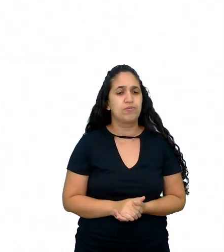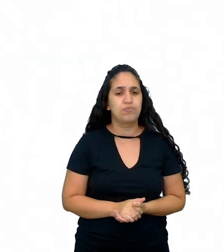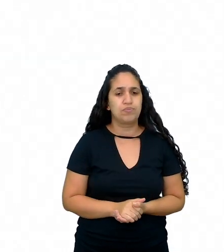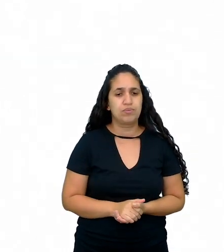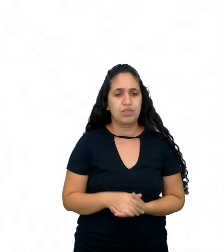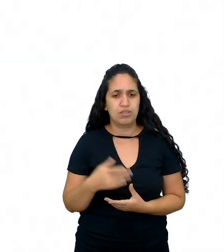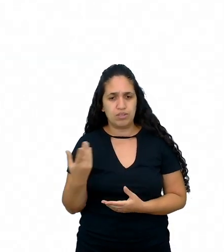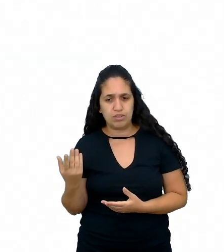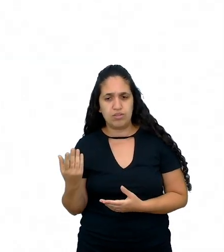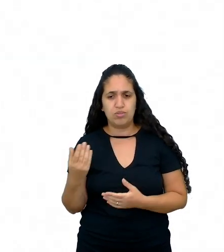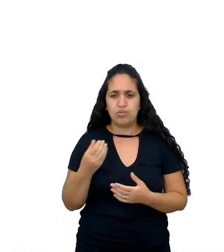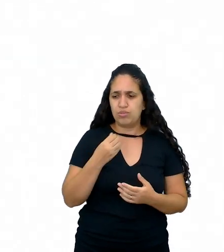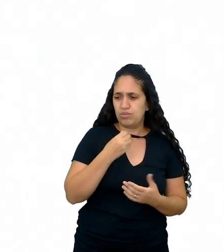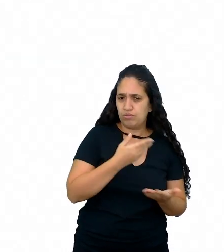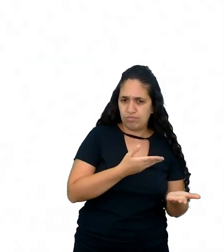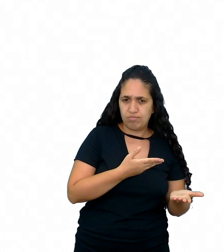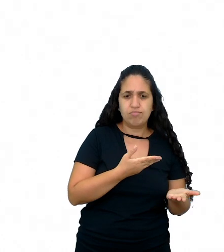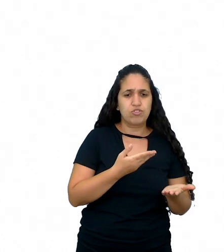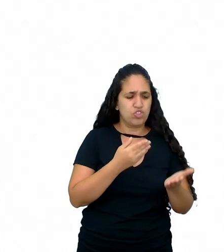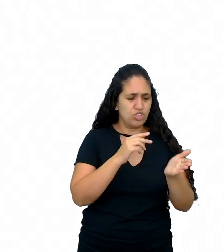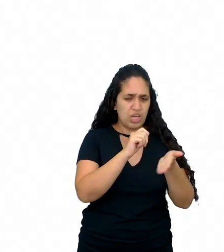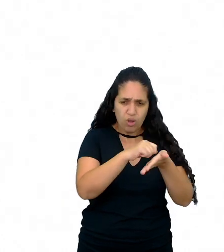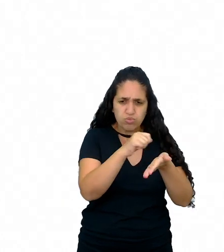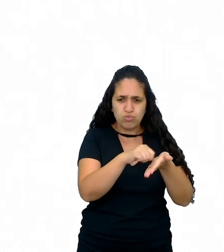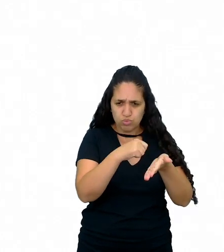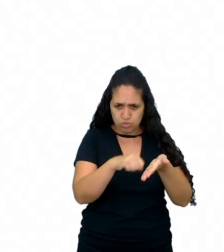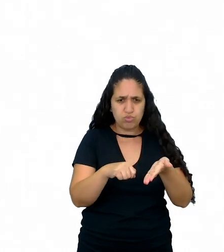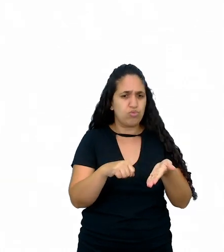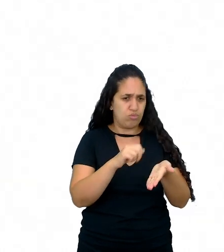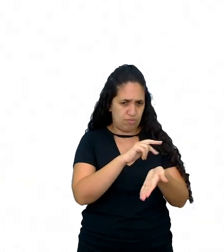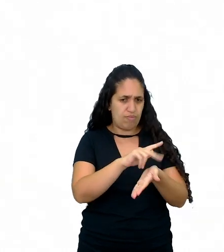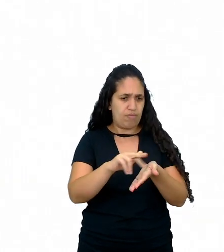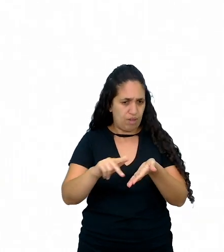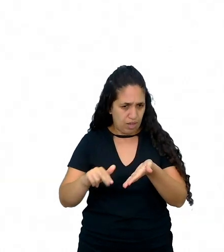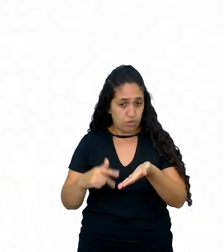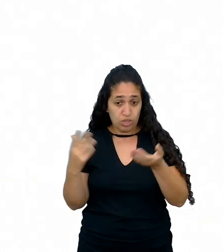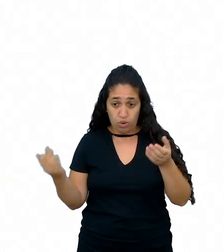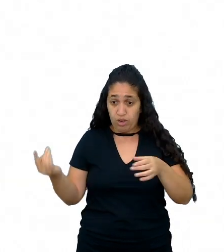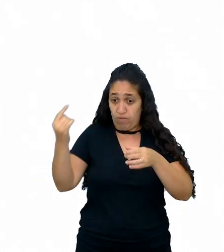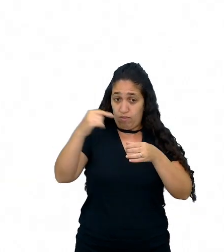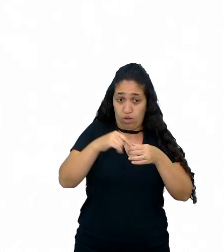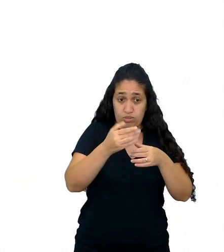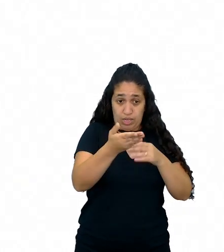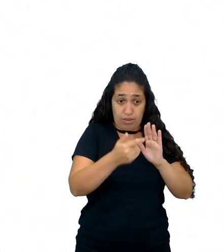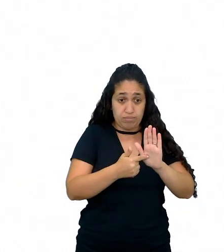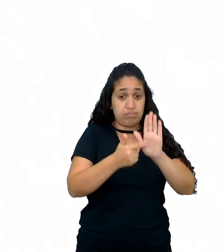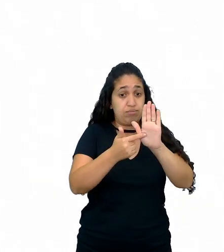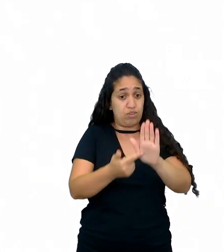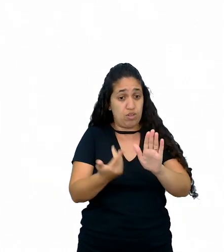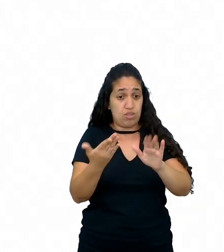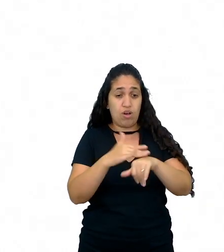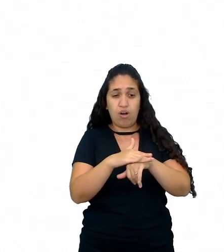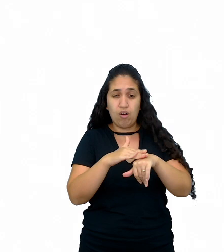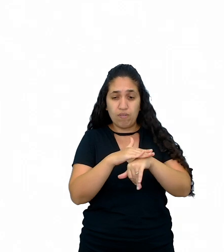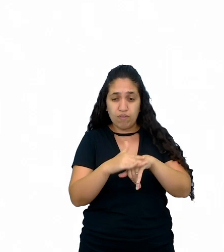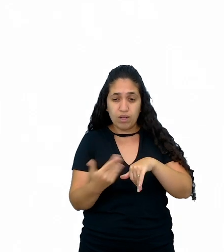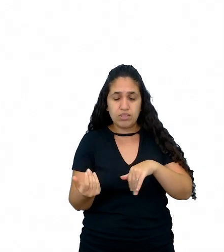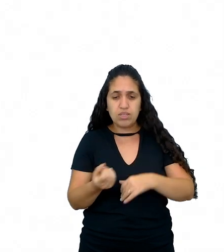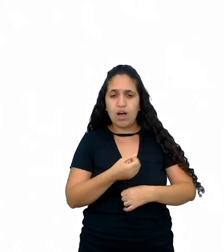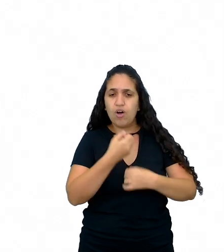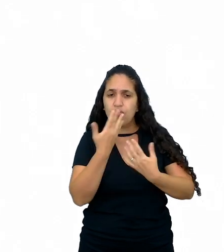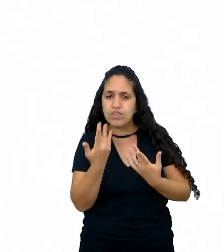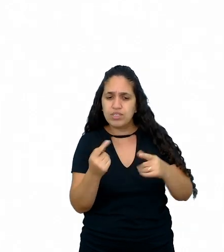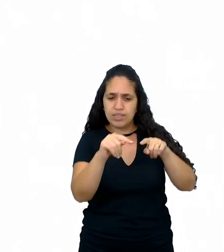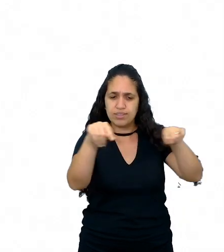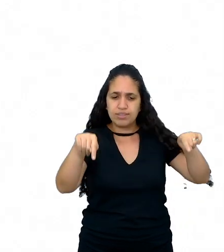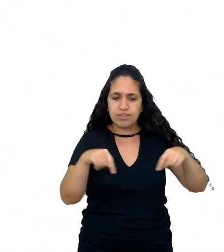do Bender, né, da Lilian Bassi. E quando a gente vem agora aqui conversando, nós vamos falar um pouquinho da sala de